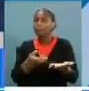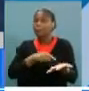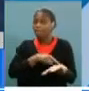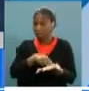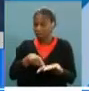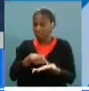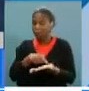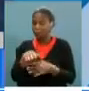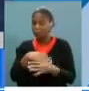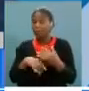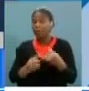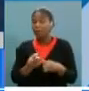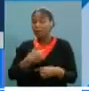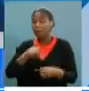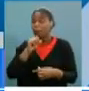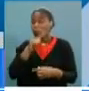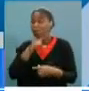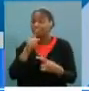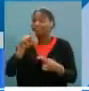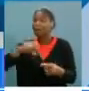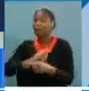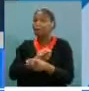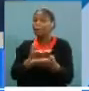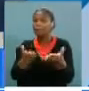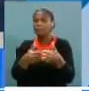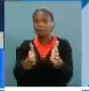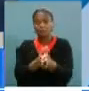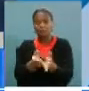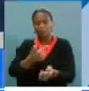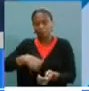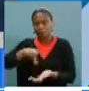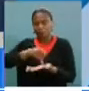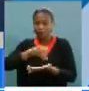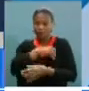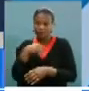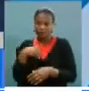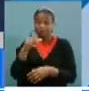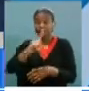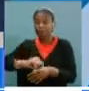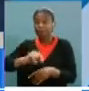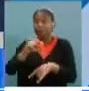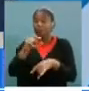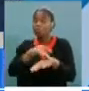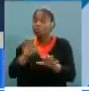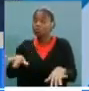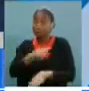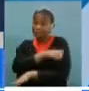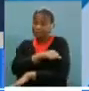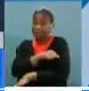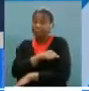belga, para podermos equipar de Santo António à Brava todos os nossos centros de saúde e também os hospitais. Segundo